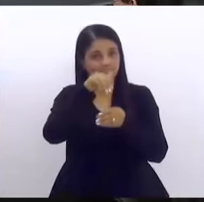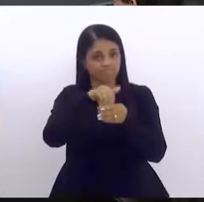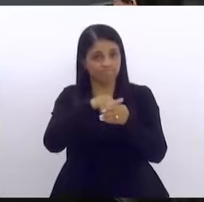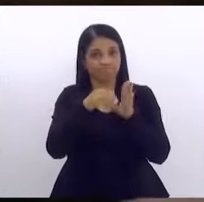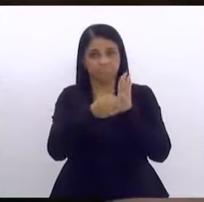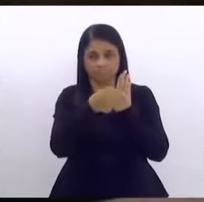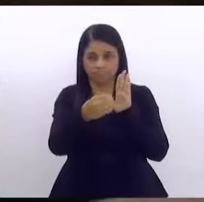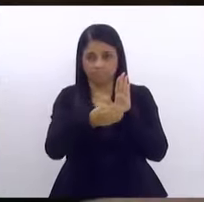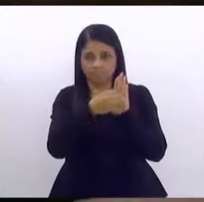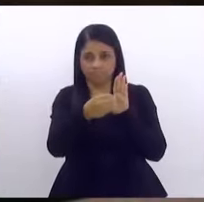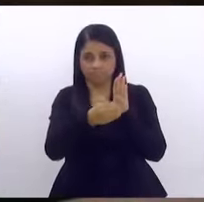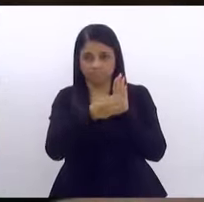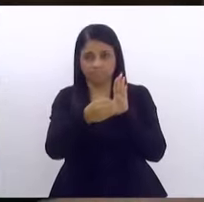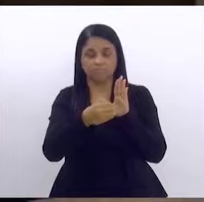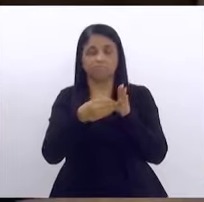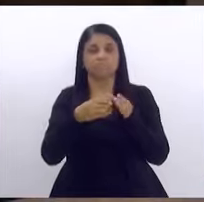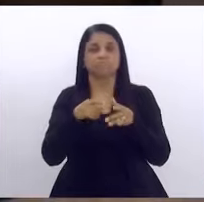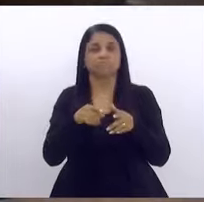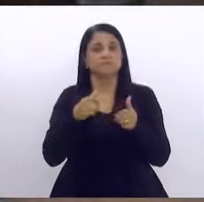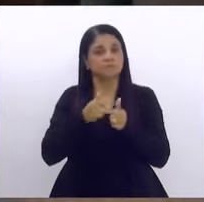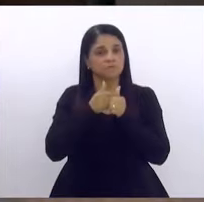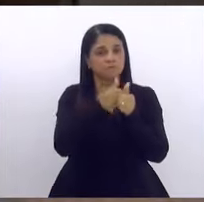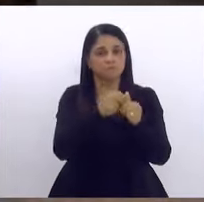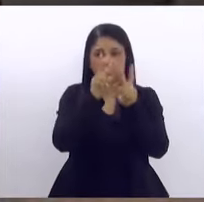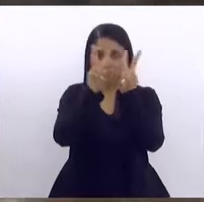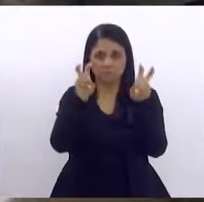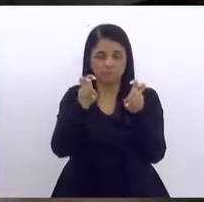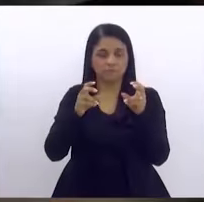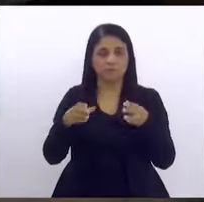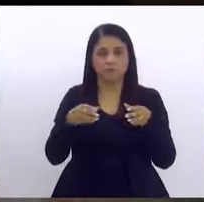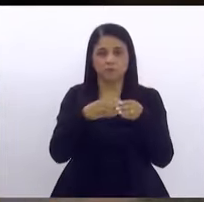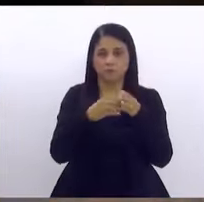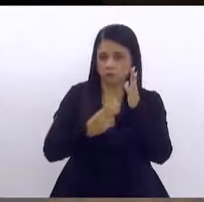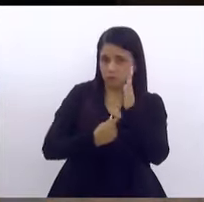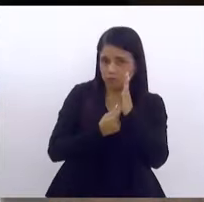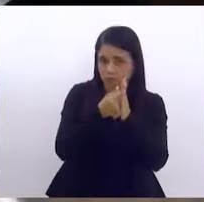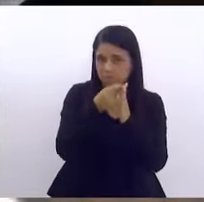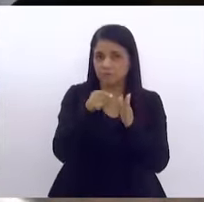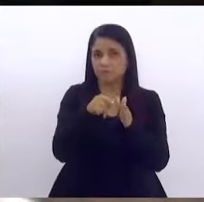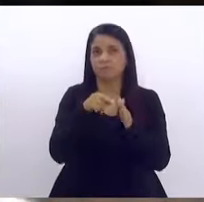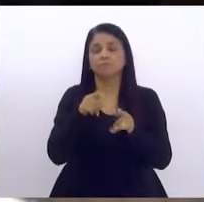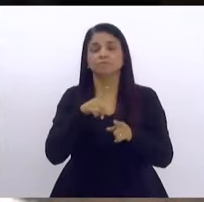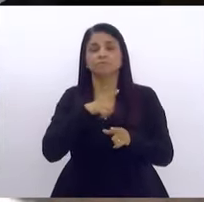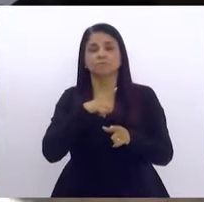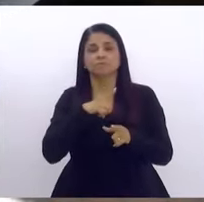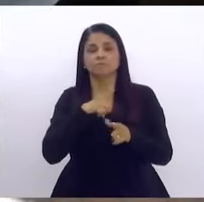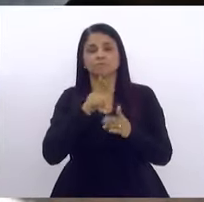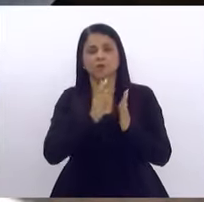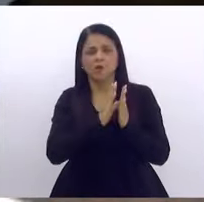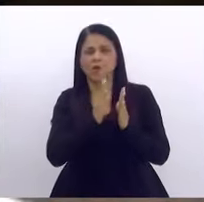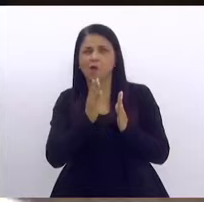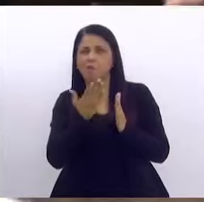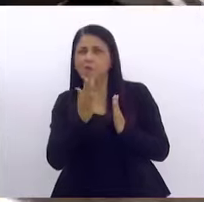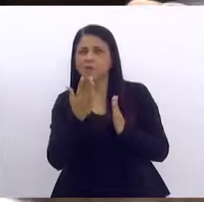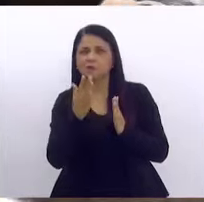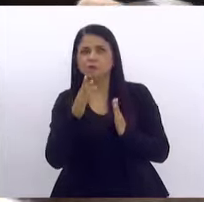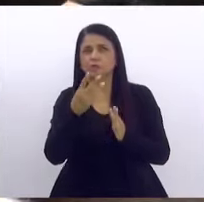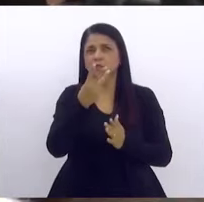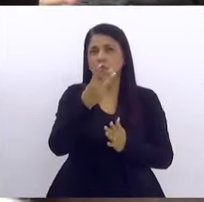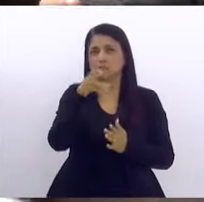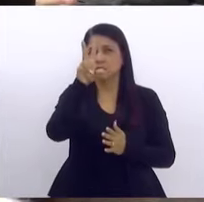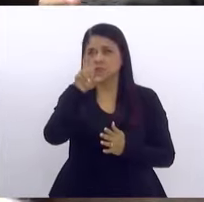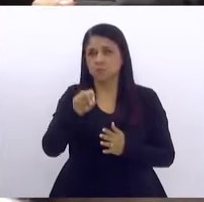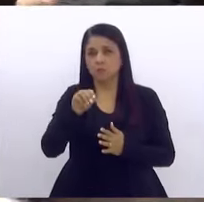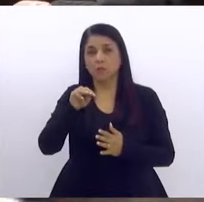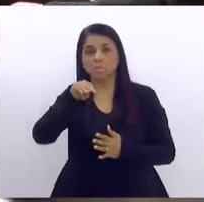vem acompanhando esse tema pela Comissão de Orçamento, e a gente estima que vai ser da ordem aí de 350